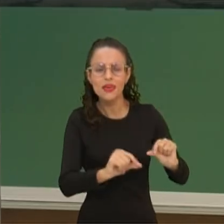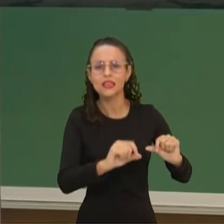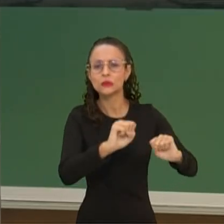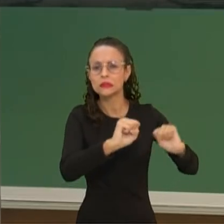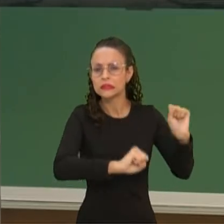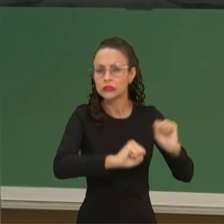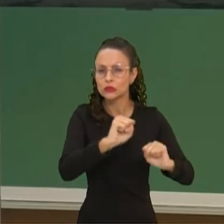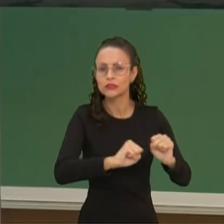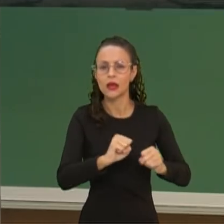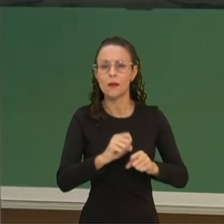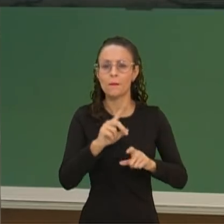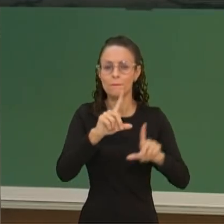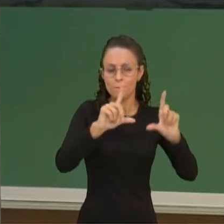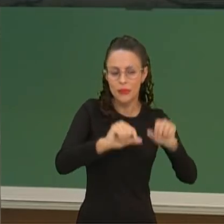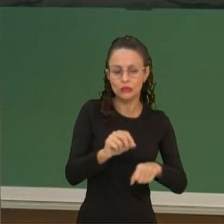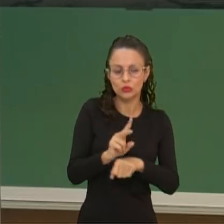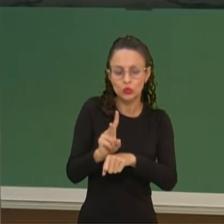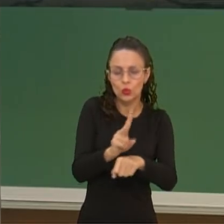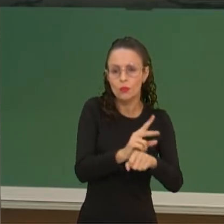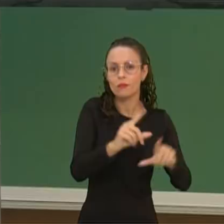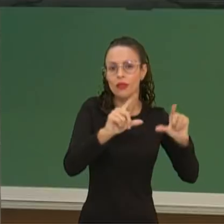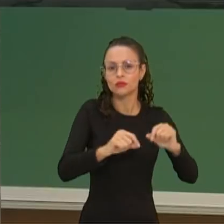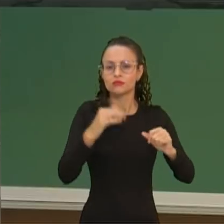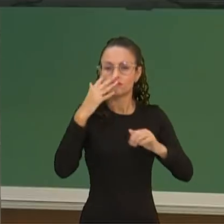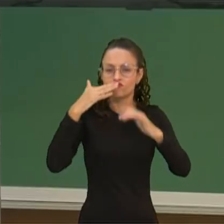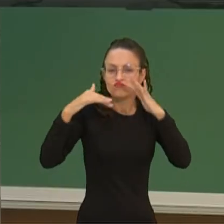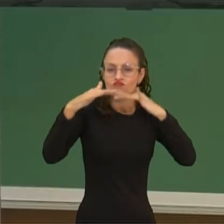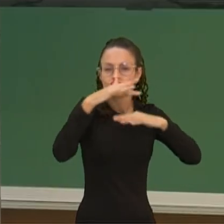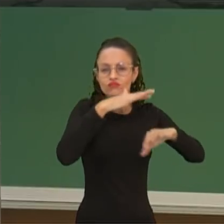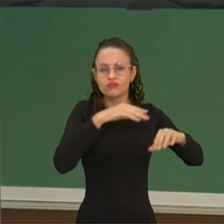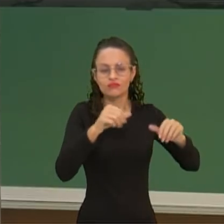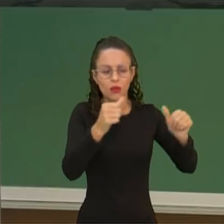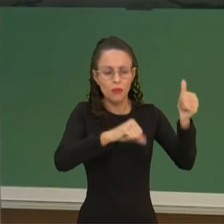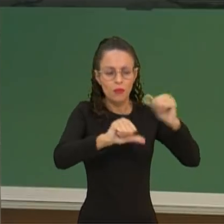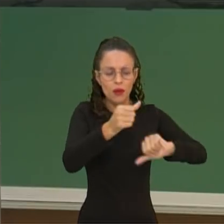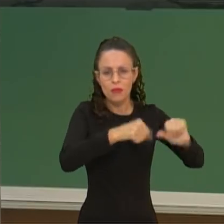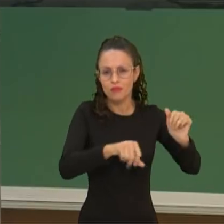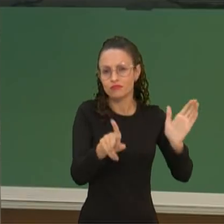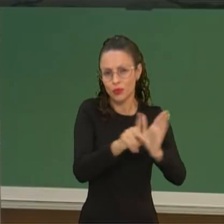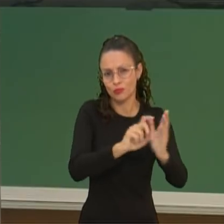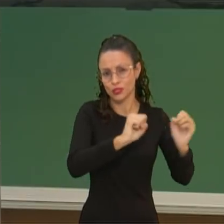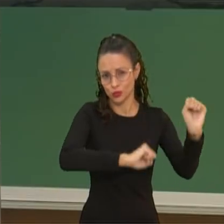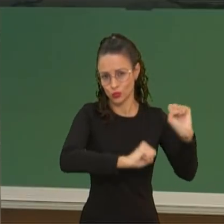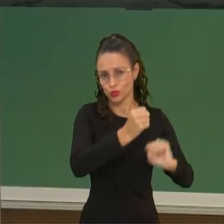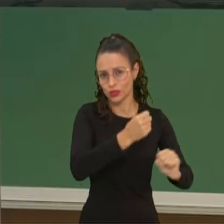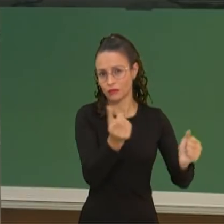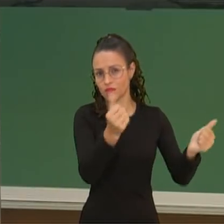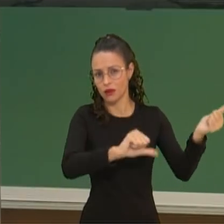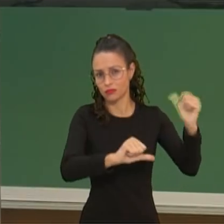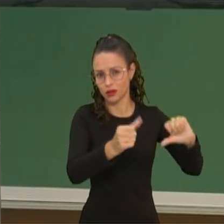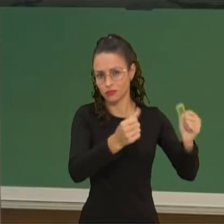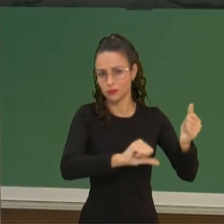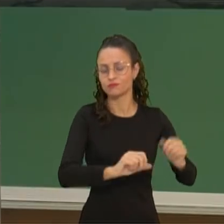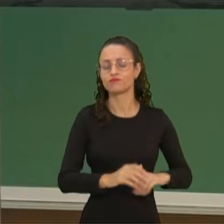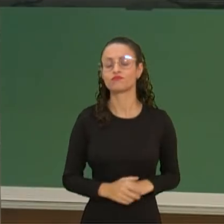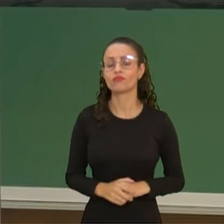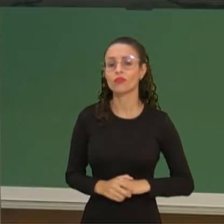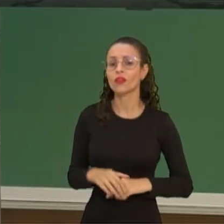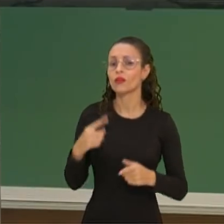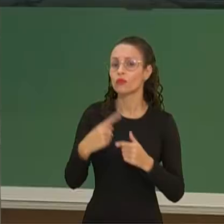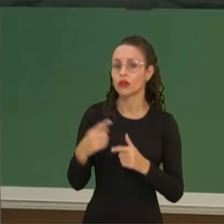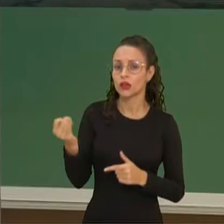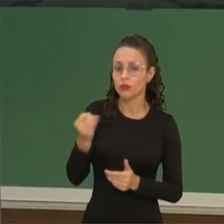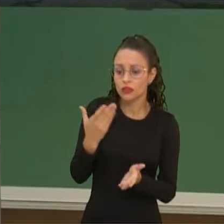menos aromatizante, menos coisas químicas criadas pela indústria. E por que é importante ela tratar desde o